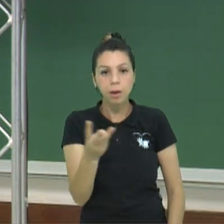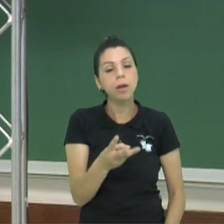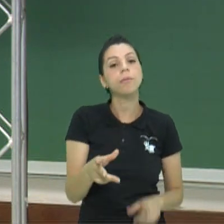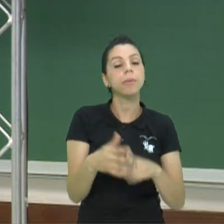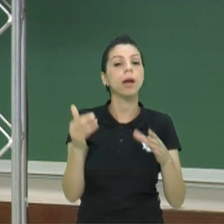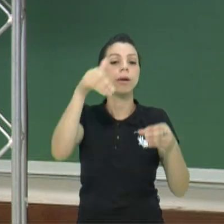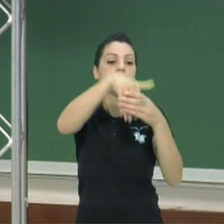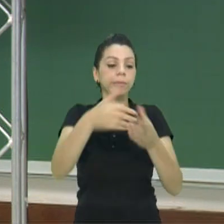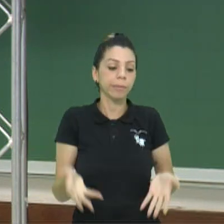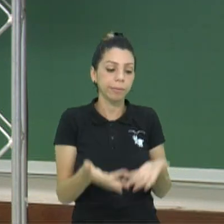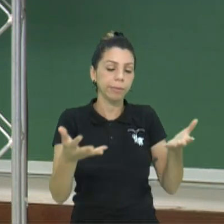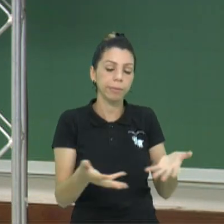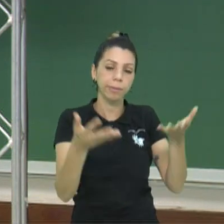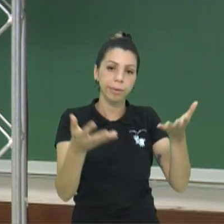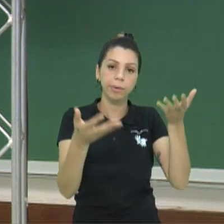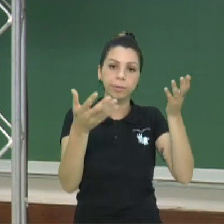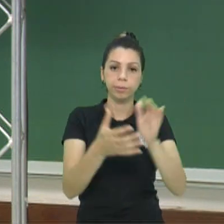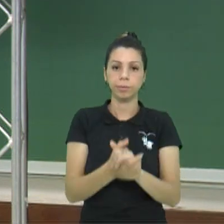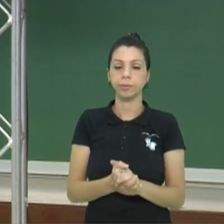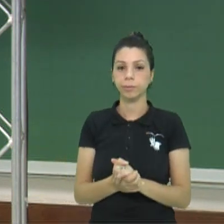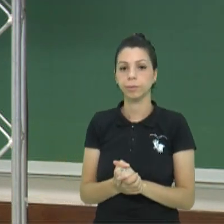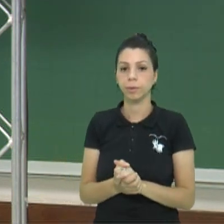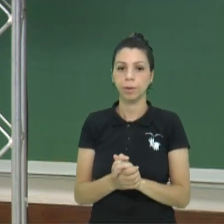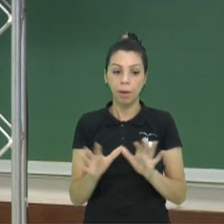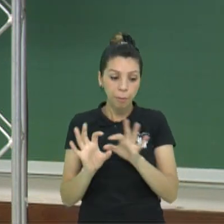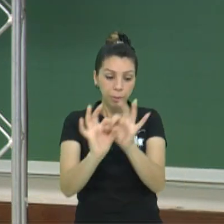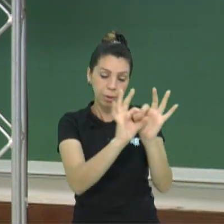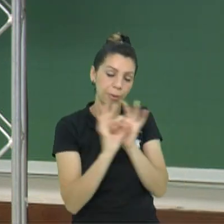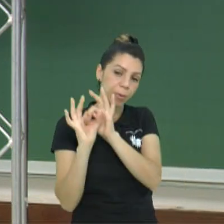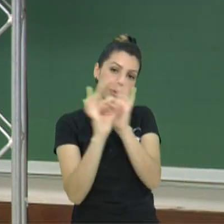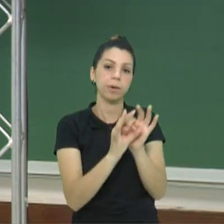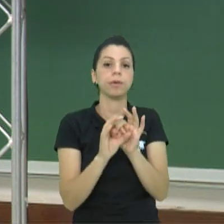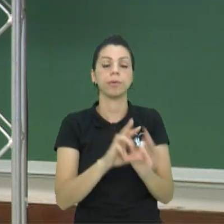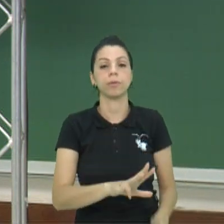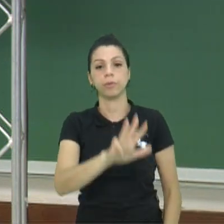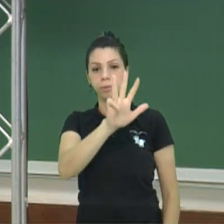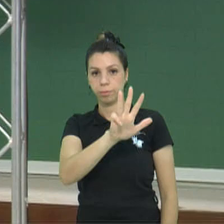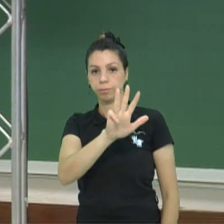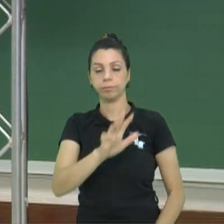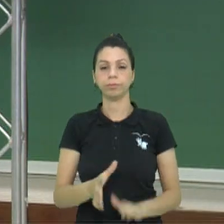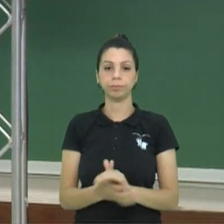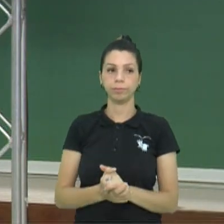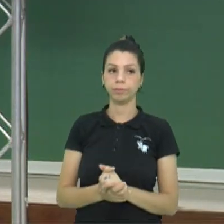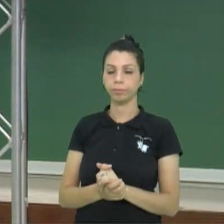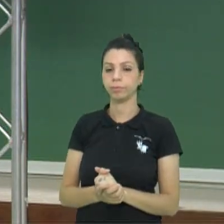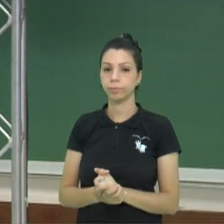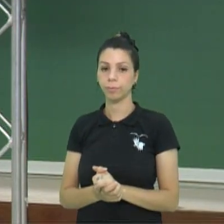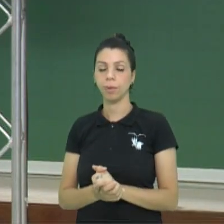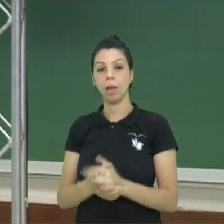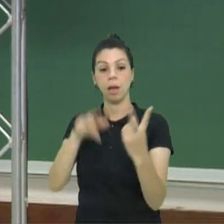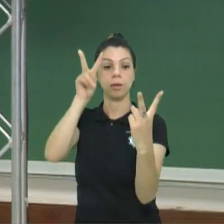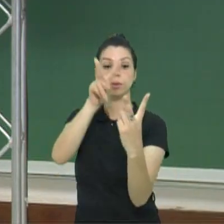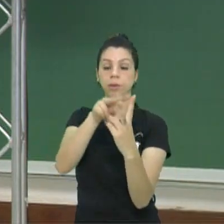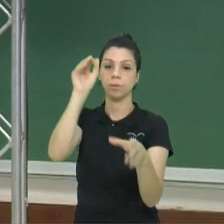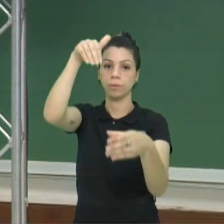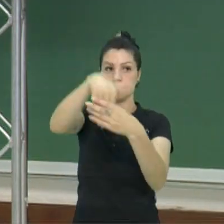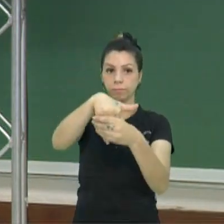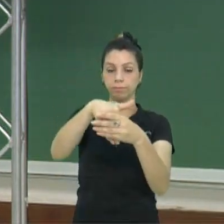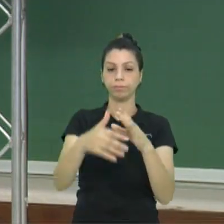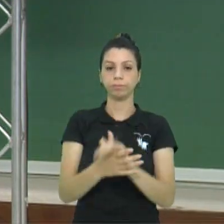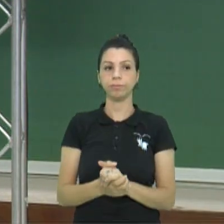Lula, PSDB, o PT e o PDT unidos em torno da campanha do Lula. Então aqui, o segundo turno dessa